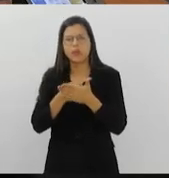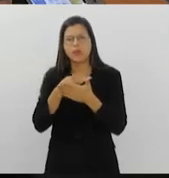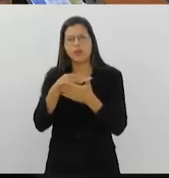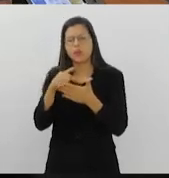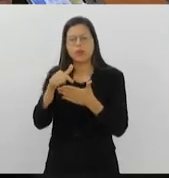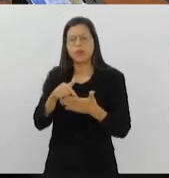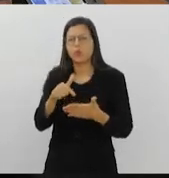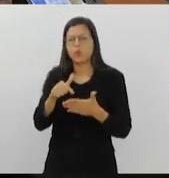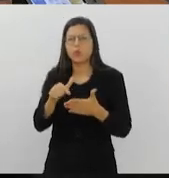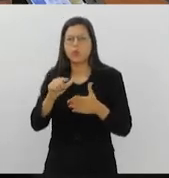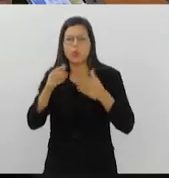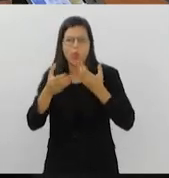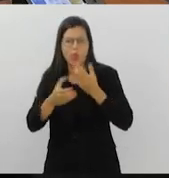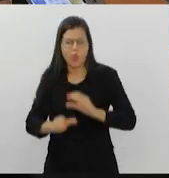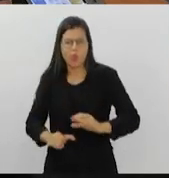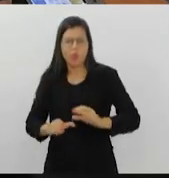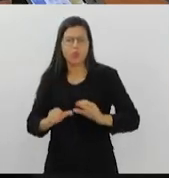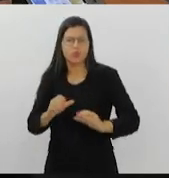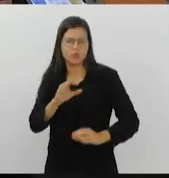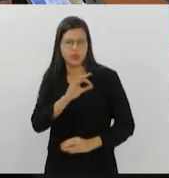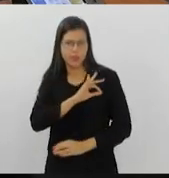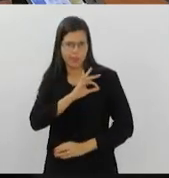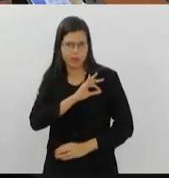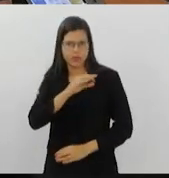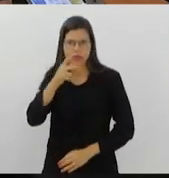hoje assistindo a sessão.